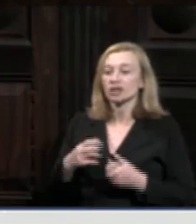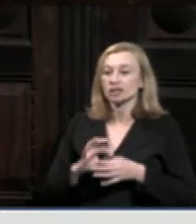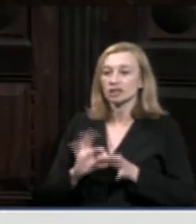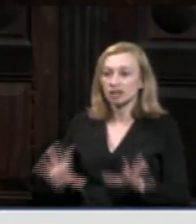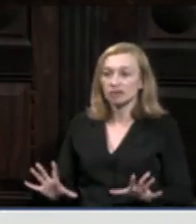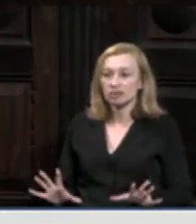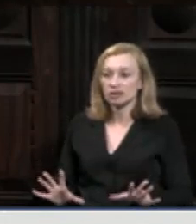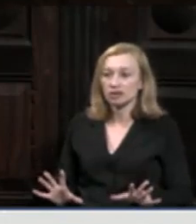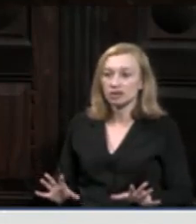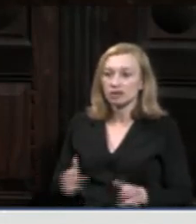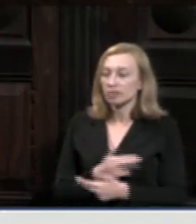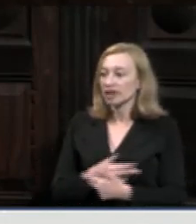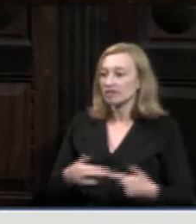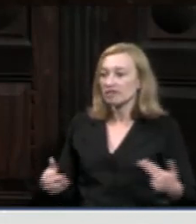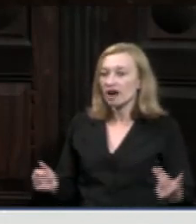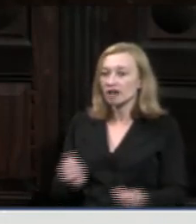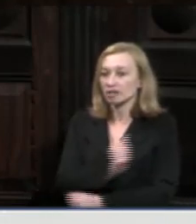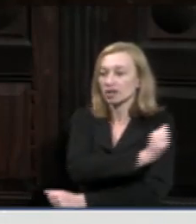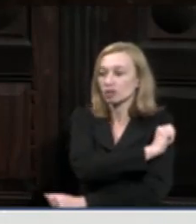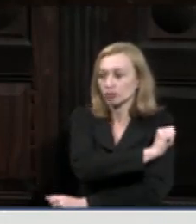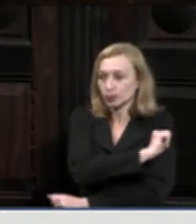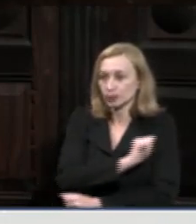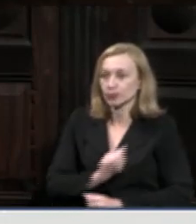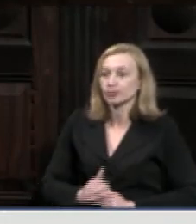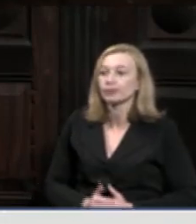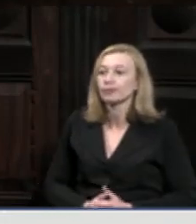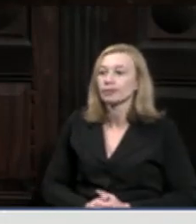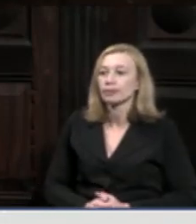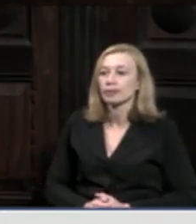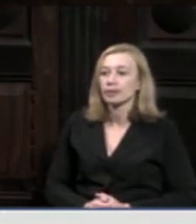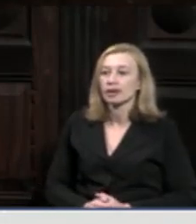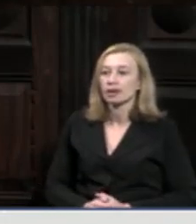para muitos estudantes.